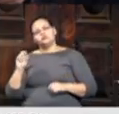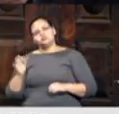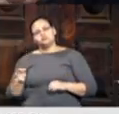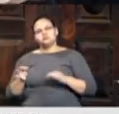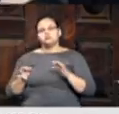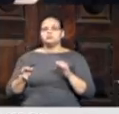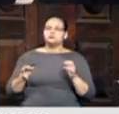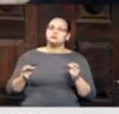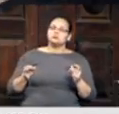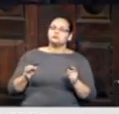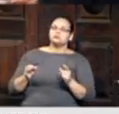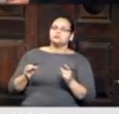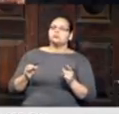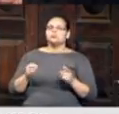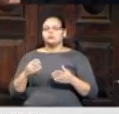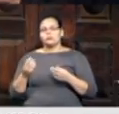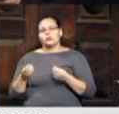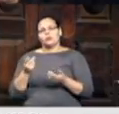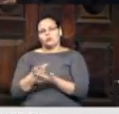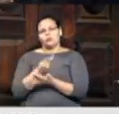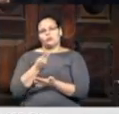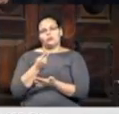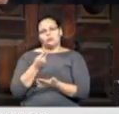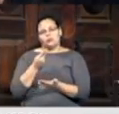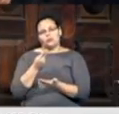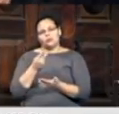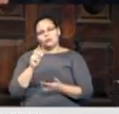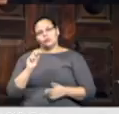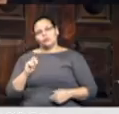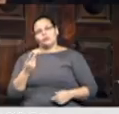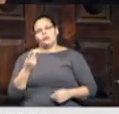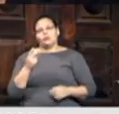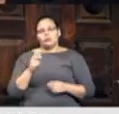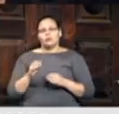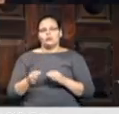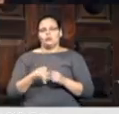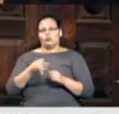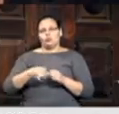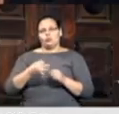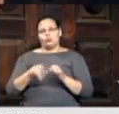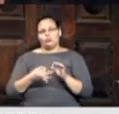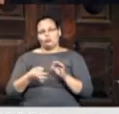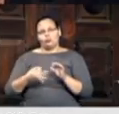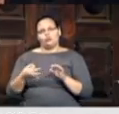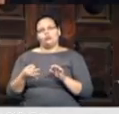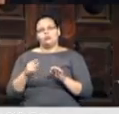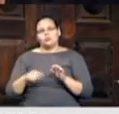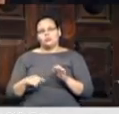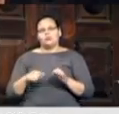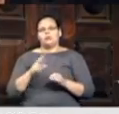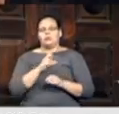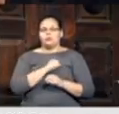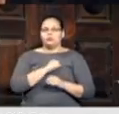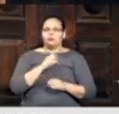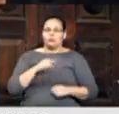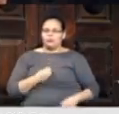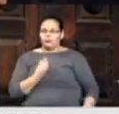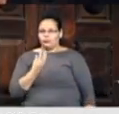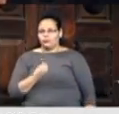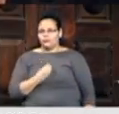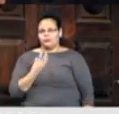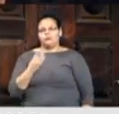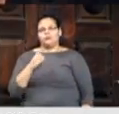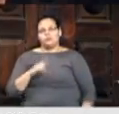que acontece. O que se tece ou se costura na beira do amor ou da poesia,